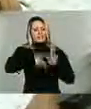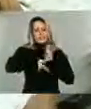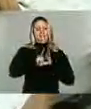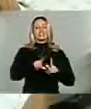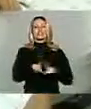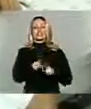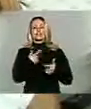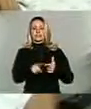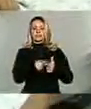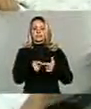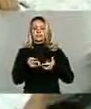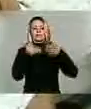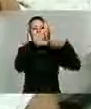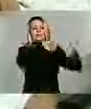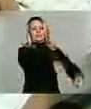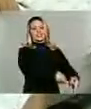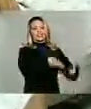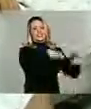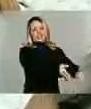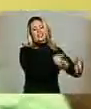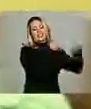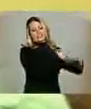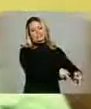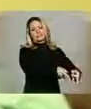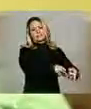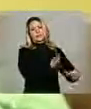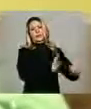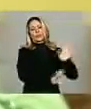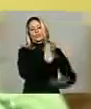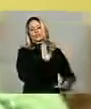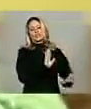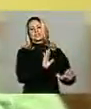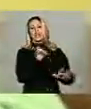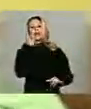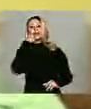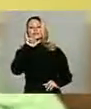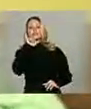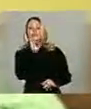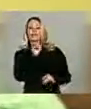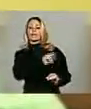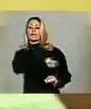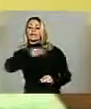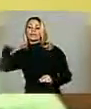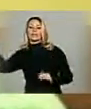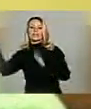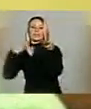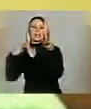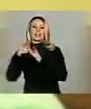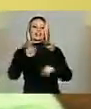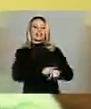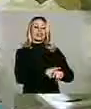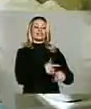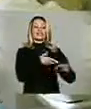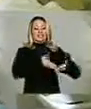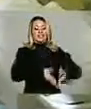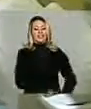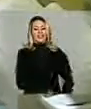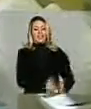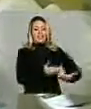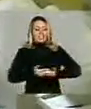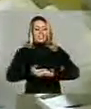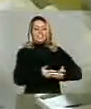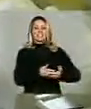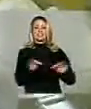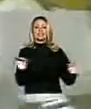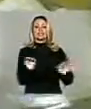ficam internados nesta ala para tratamento. As mães só deixam o hospital quando a criança recebe alta. Kevin